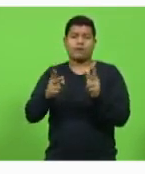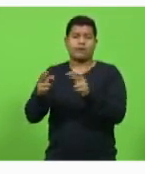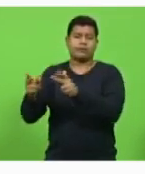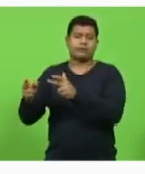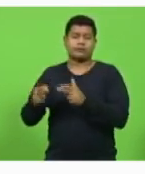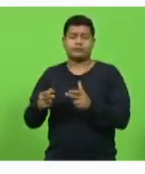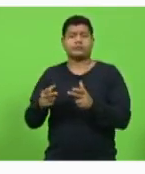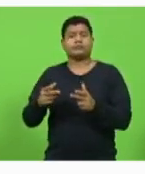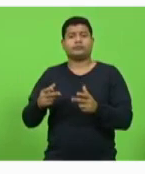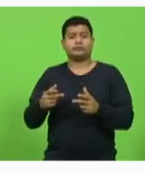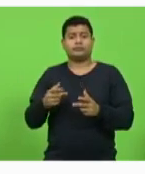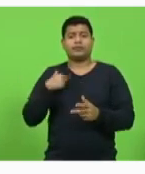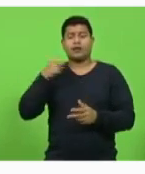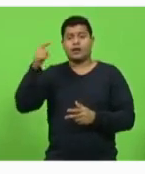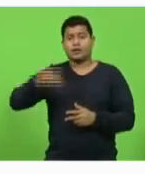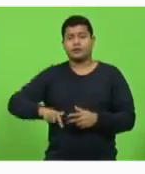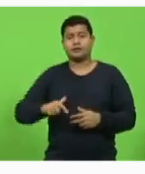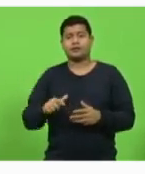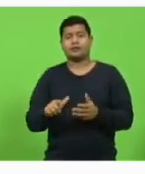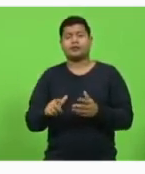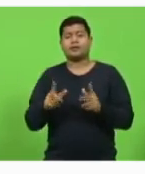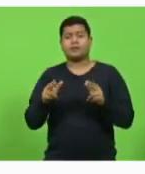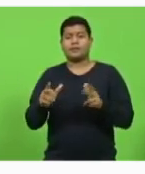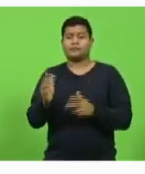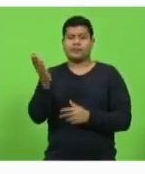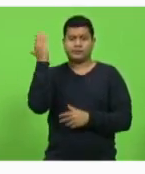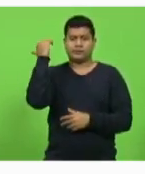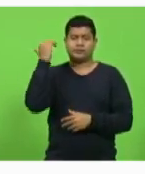hoje, como foram repetidas anteriormente.